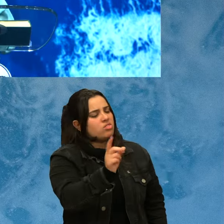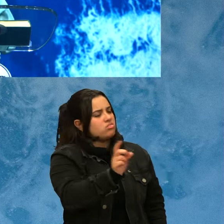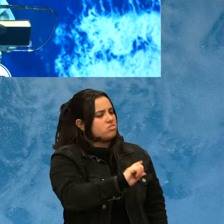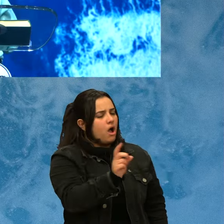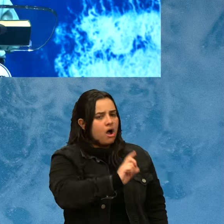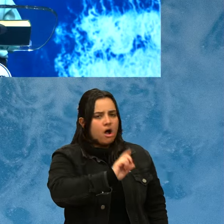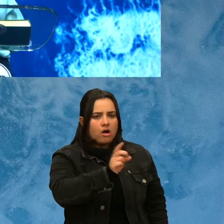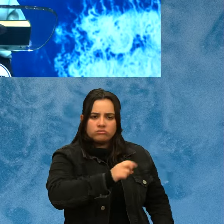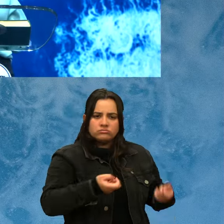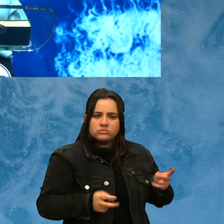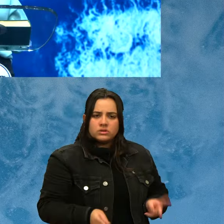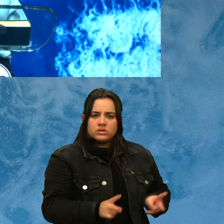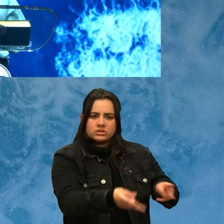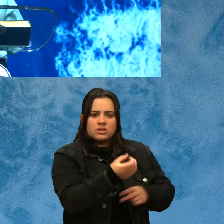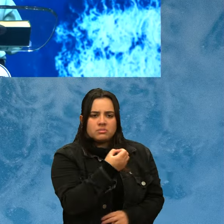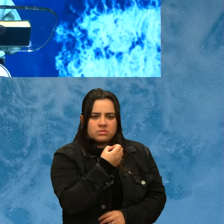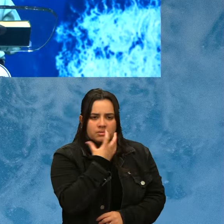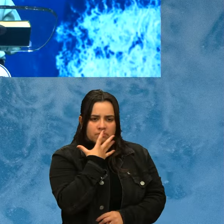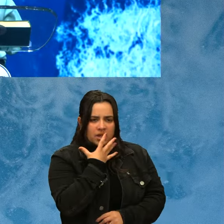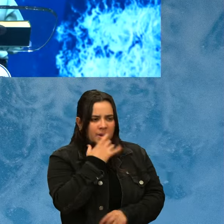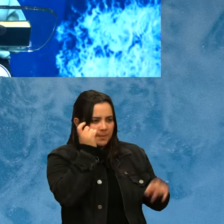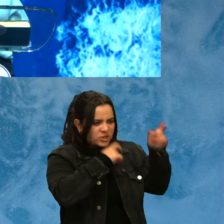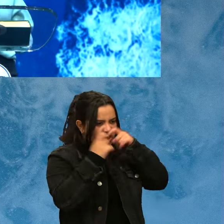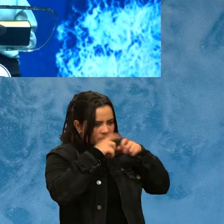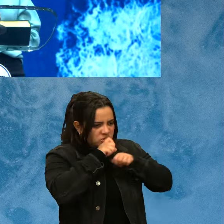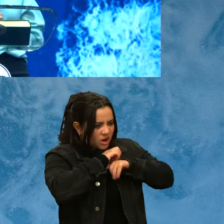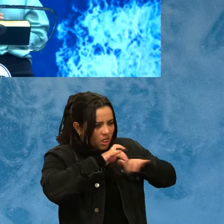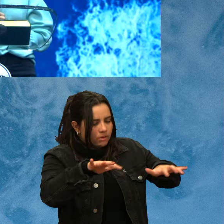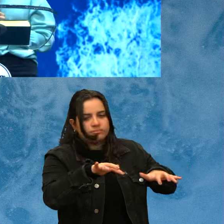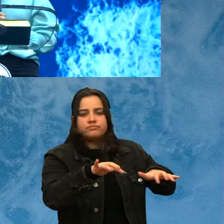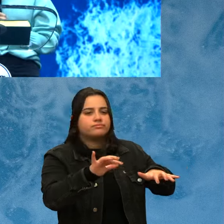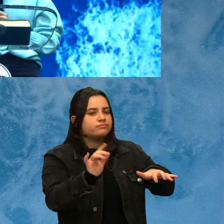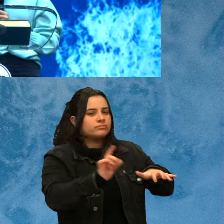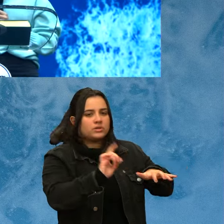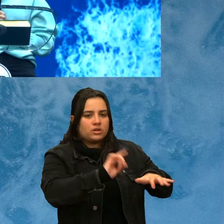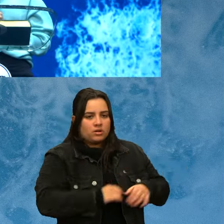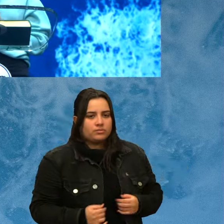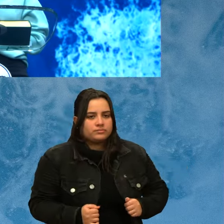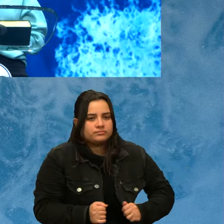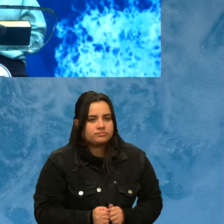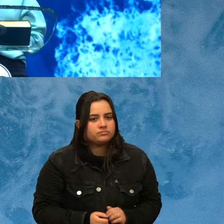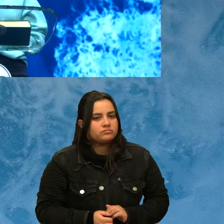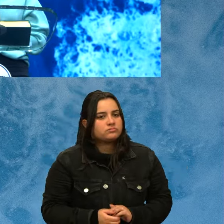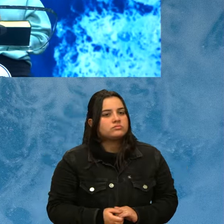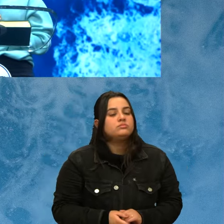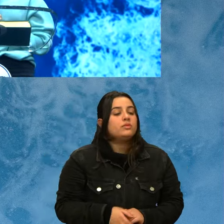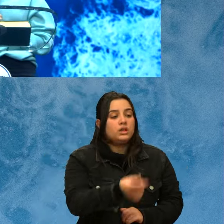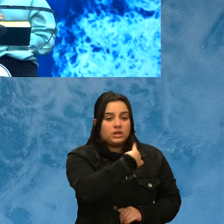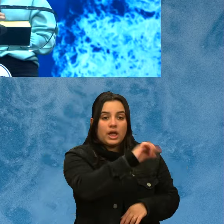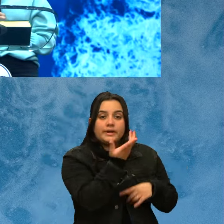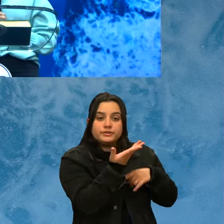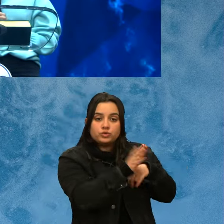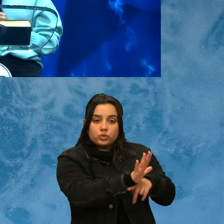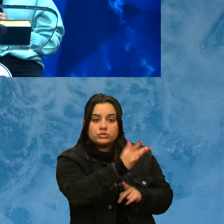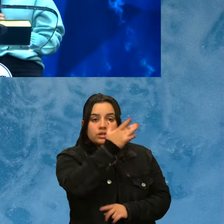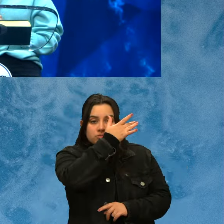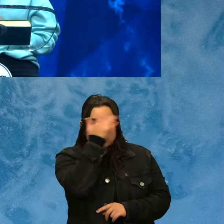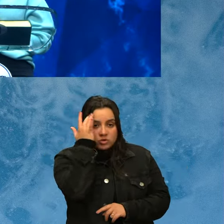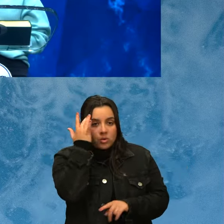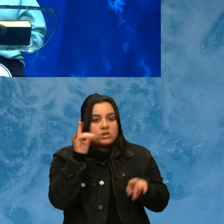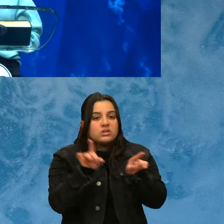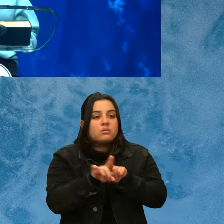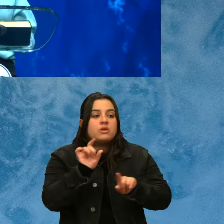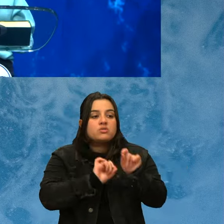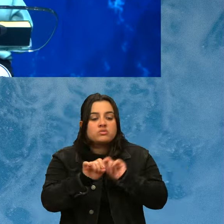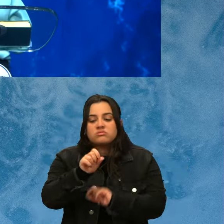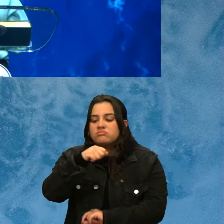seu semelhante e não lança calúnia contra o seu próximo, que rejeita quem merece desprezo, mas honra os que temem